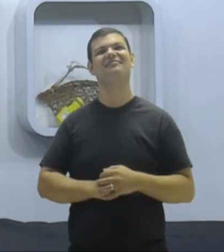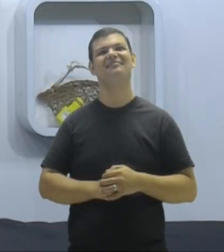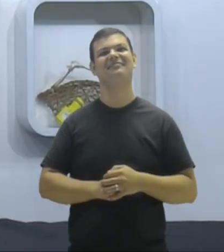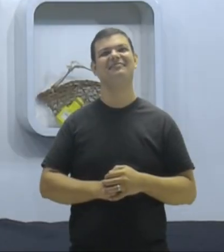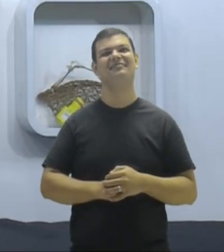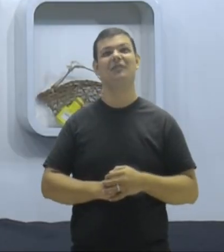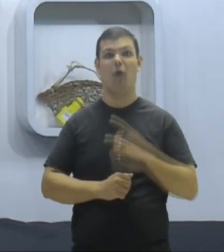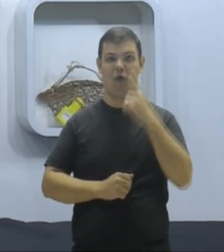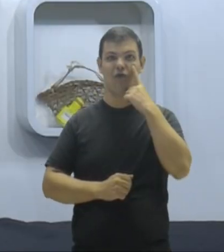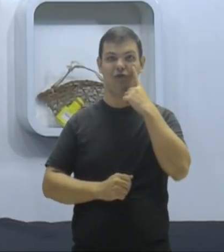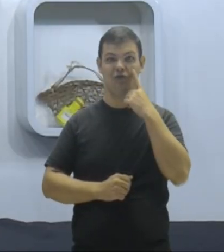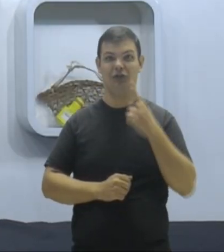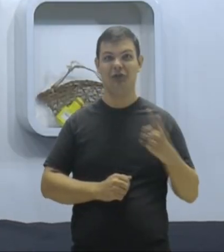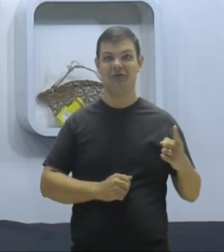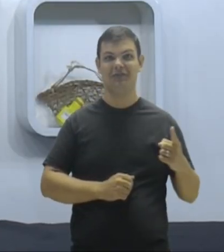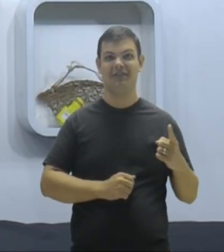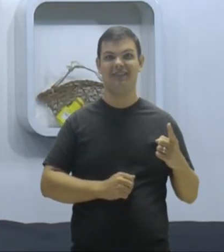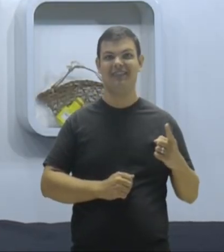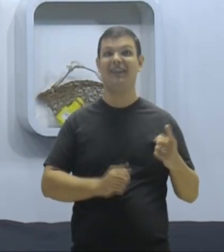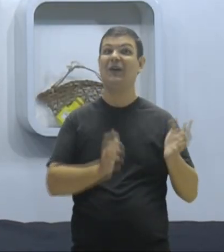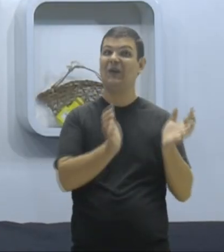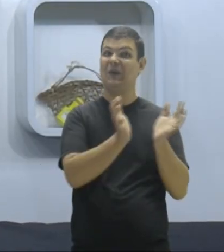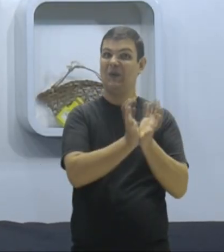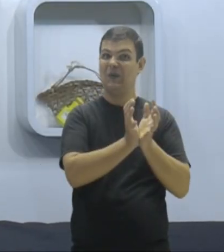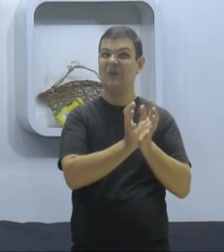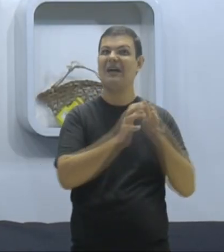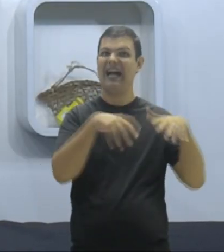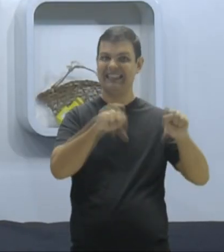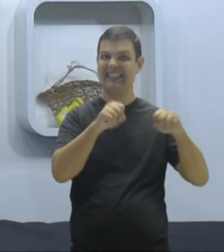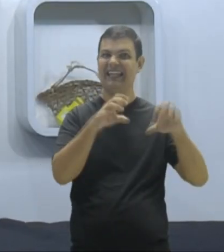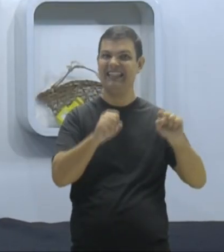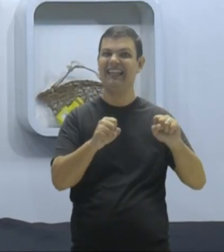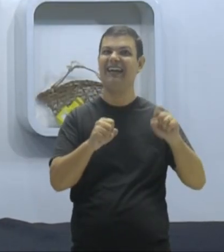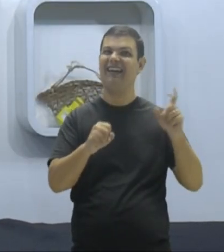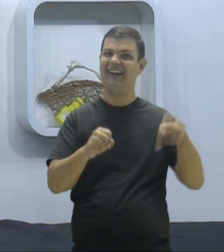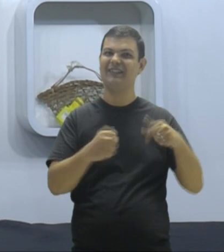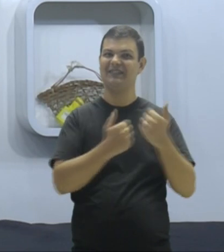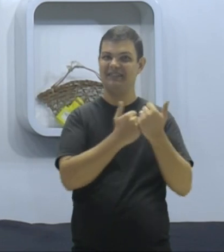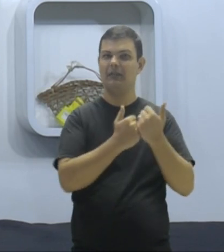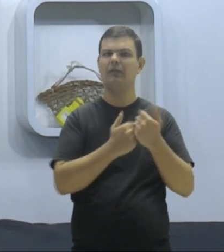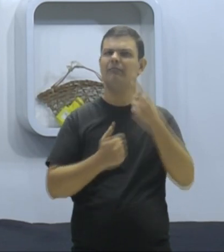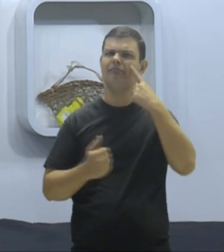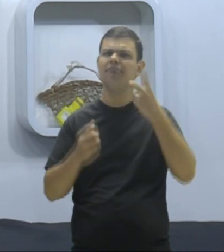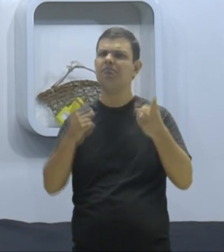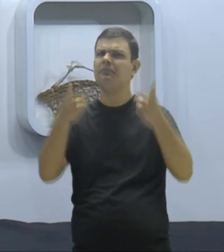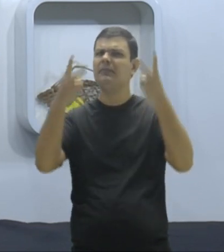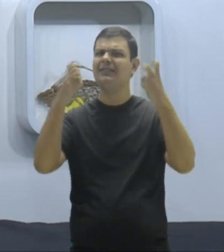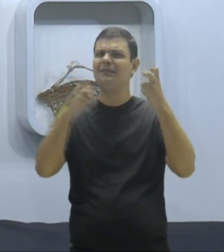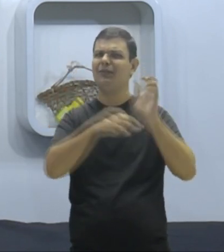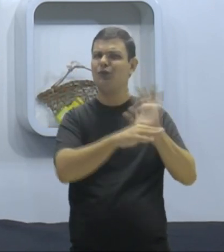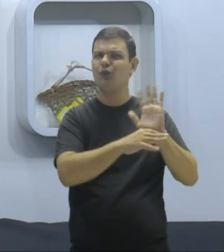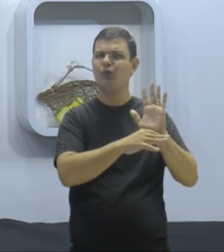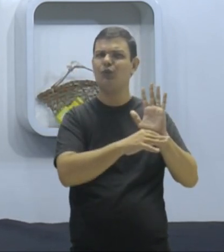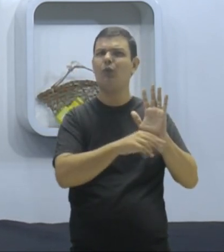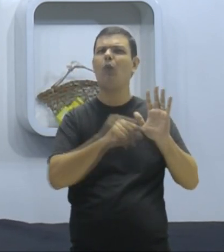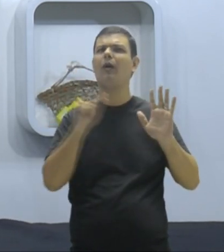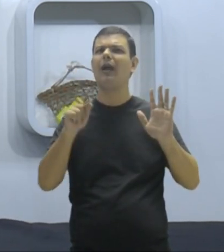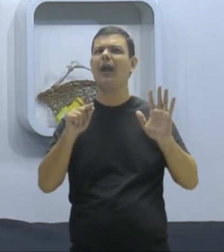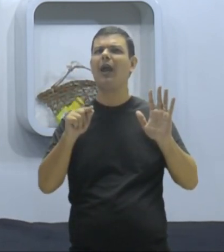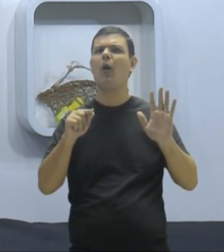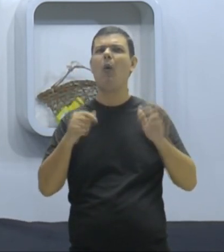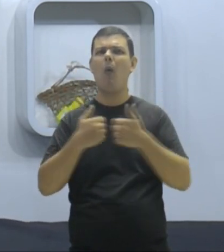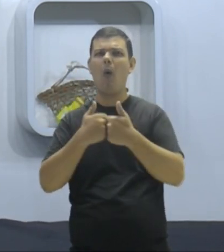Olha só, a Turma do Açaí são nossos parceiros aqui, né? Quando você observou no vídeo, você viu que lá na entrada do